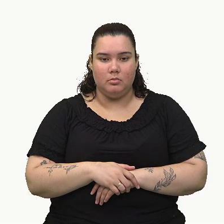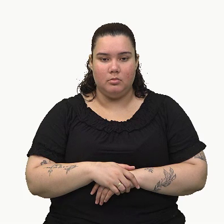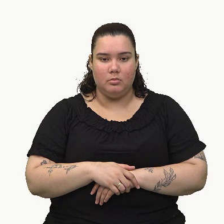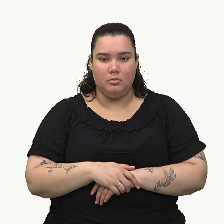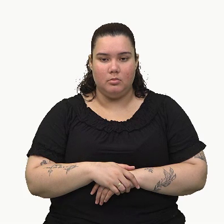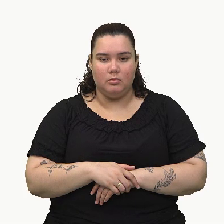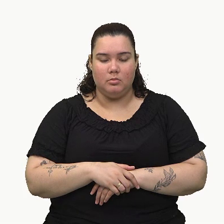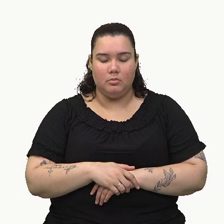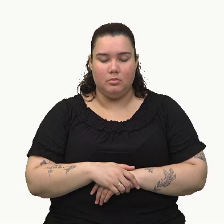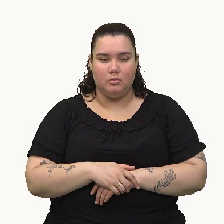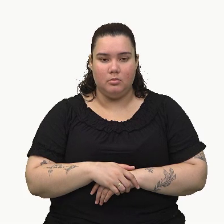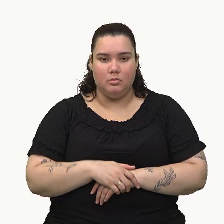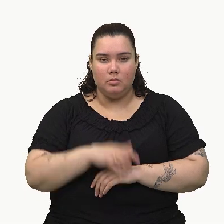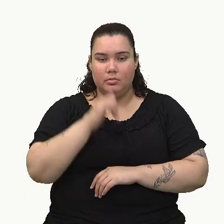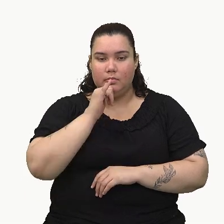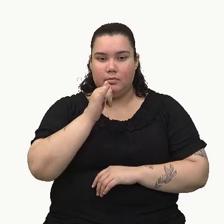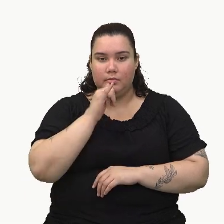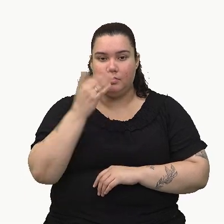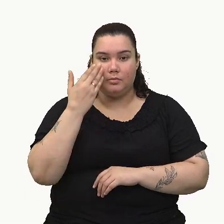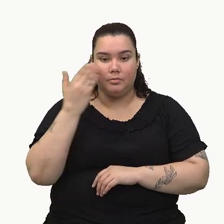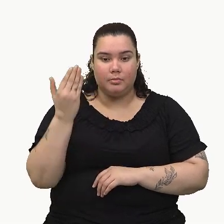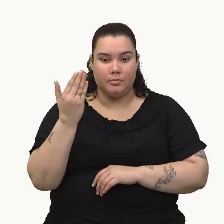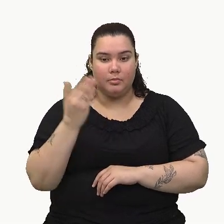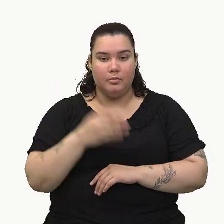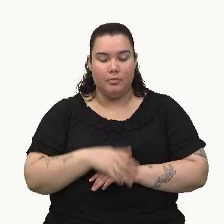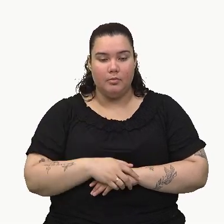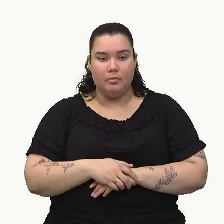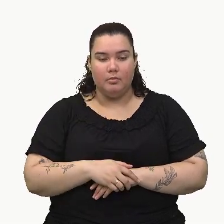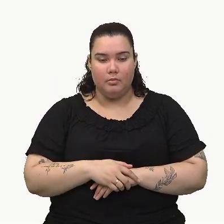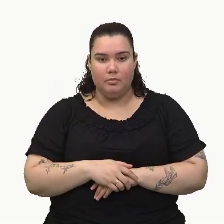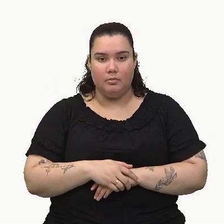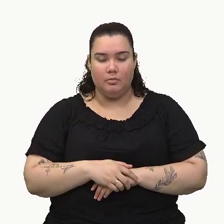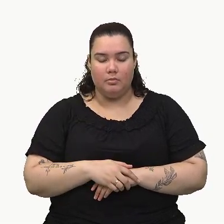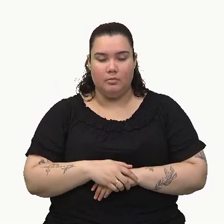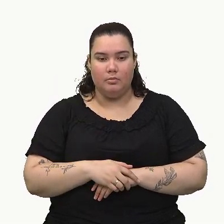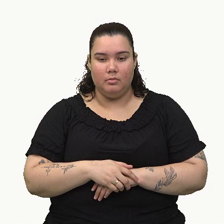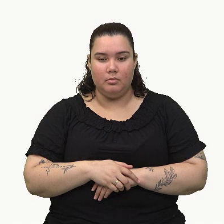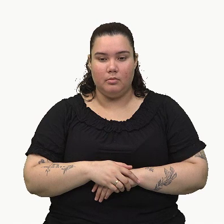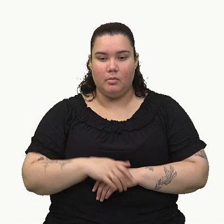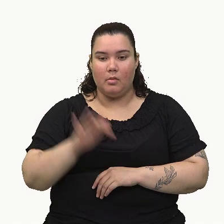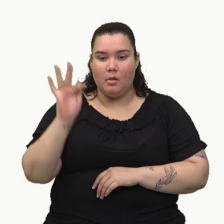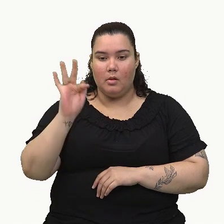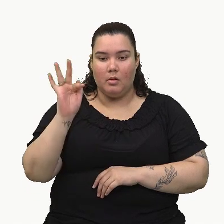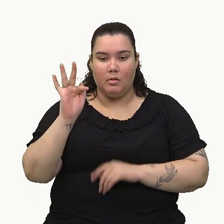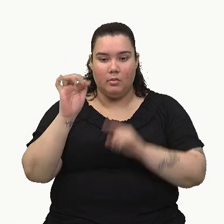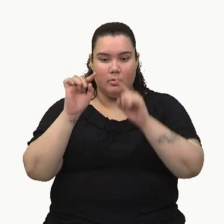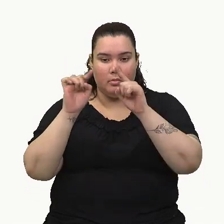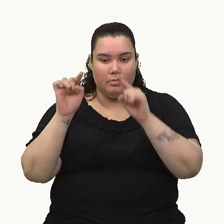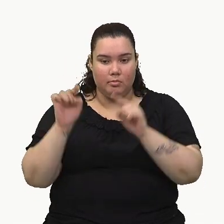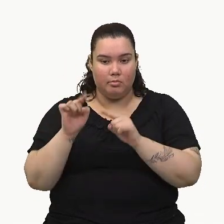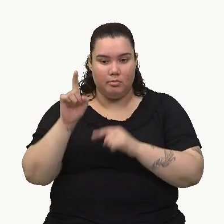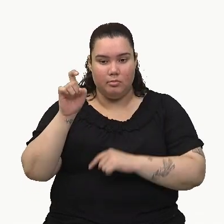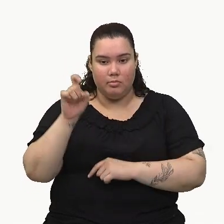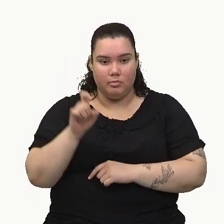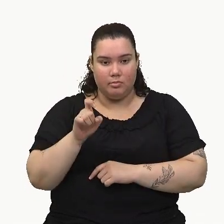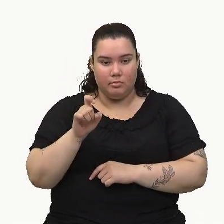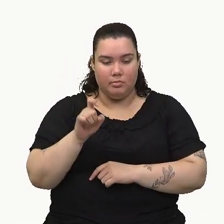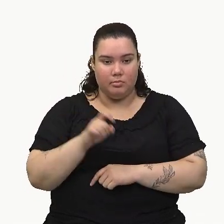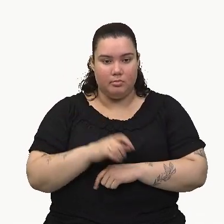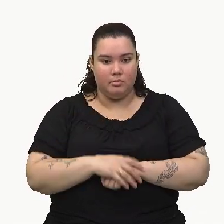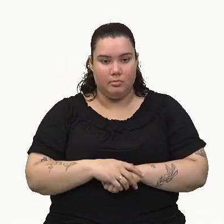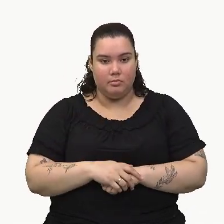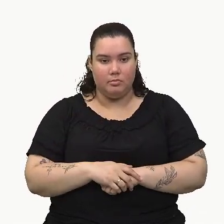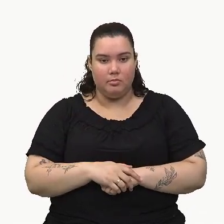Vamos supor que eu tenha f de x igual... Só escrever aqui. F